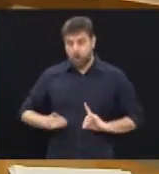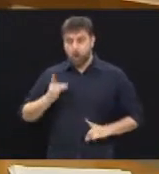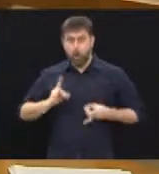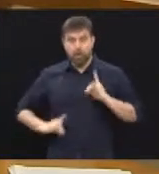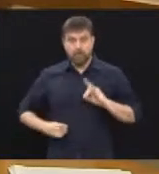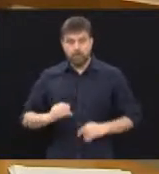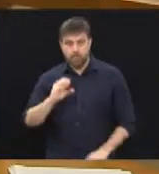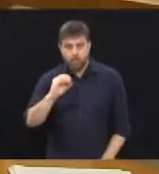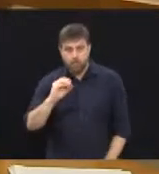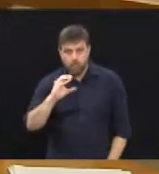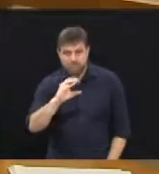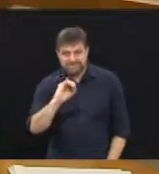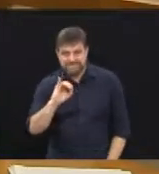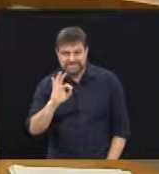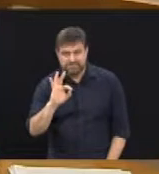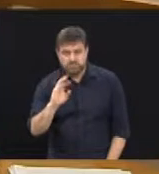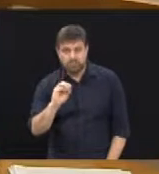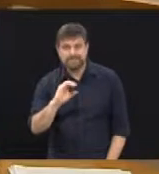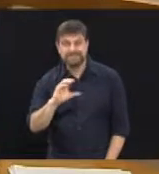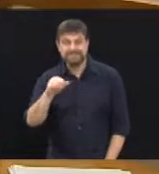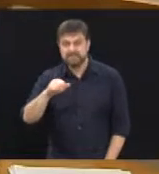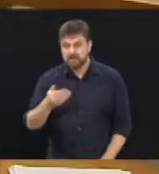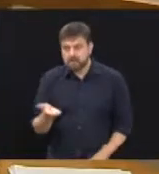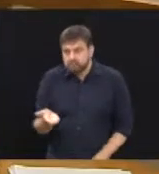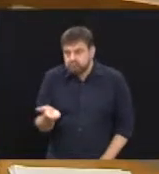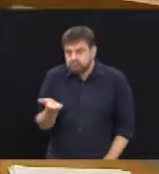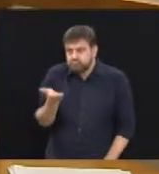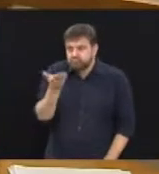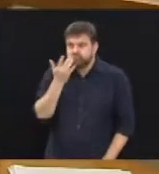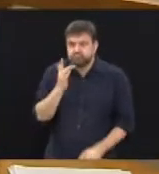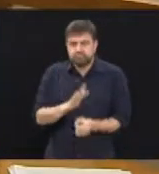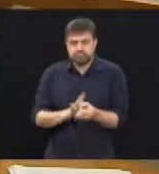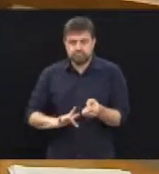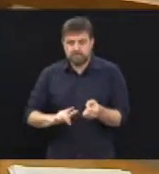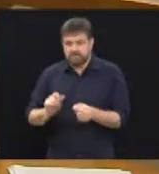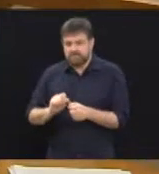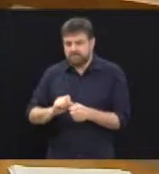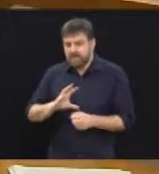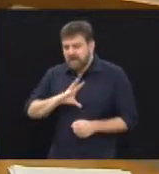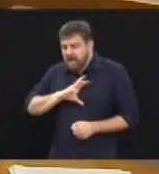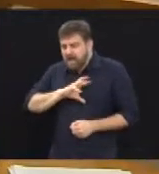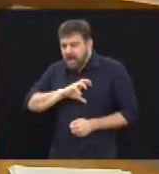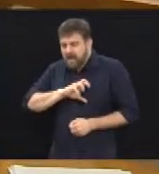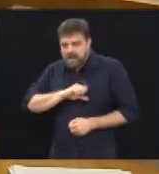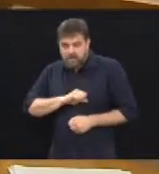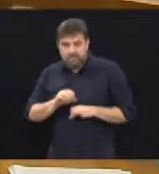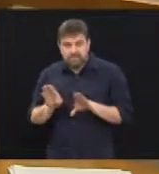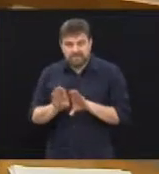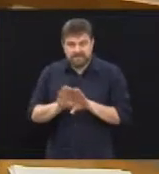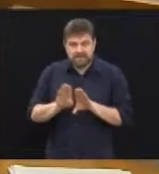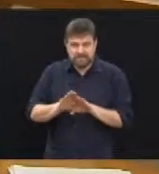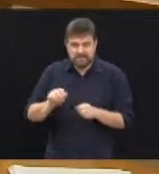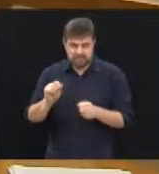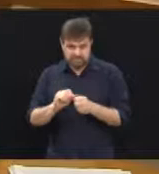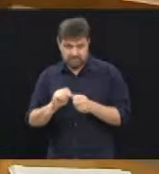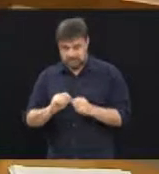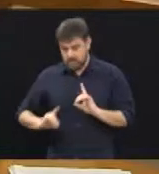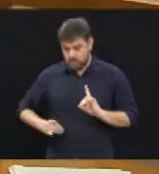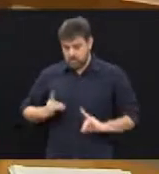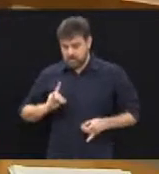de hormônio aumentado e isso facilita o vínculo materno-fetal. Ele também aumenta em casos